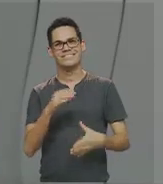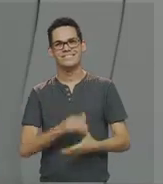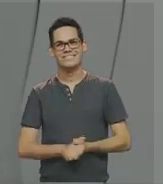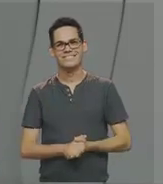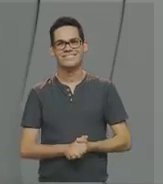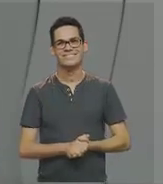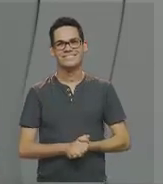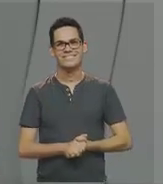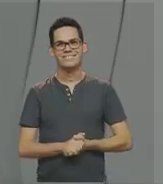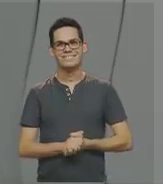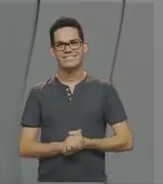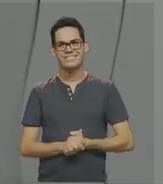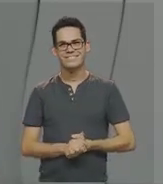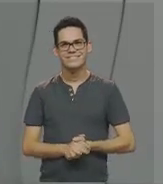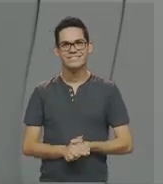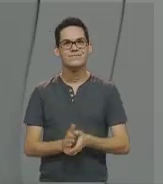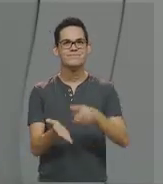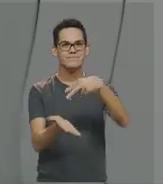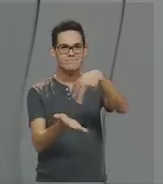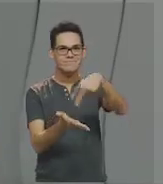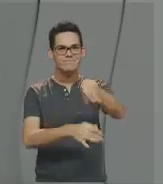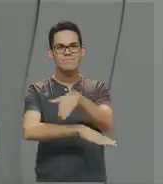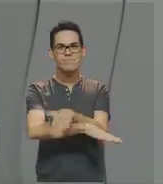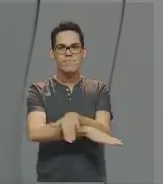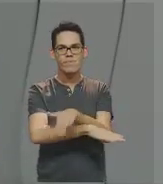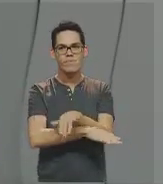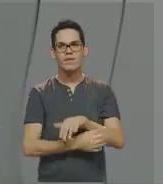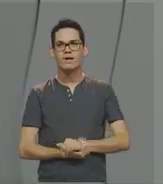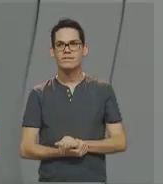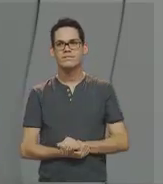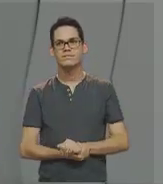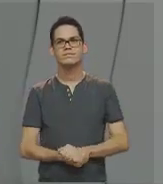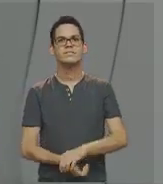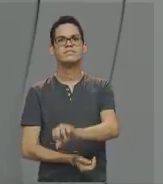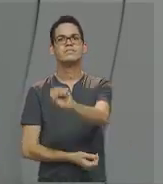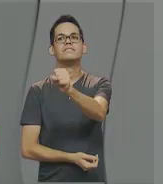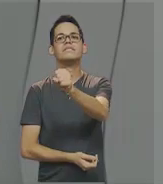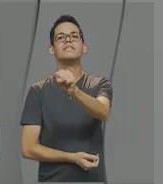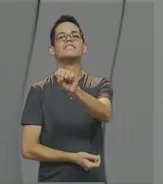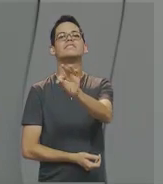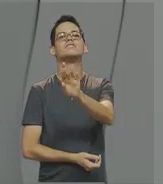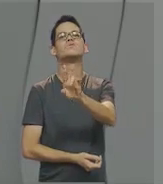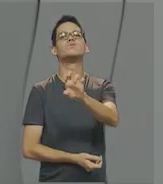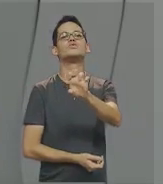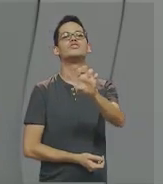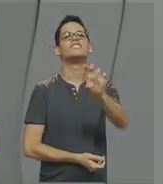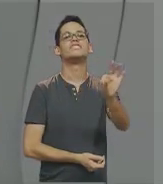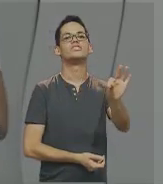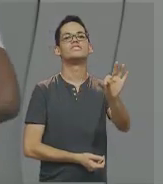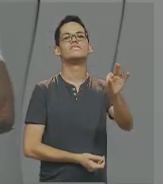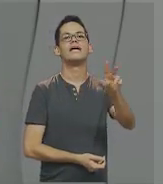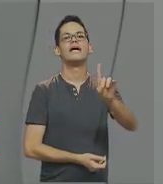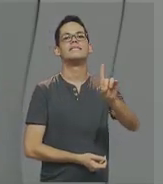aqui. Bem, a dança de rua, ou a street dance, né? Ou